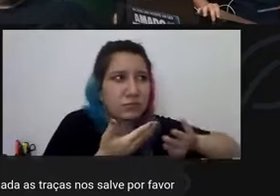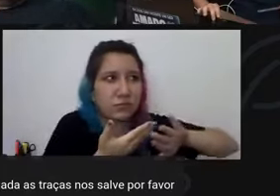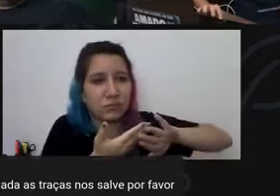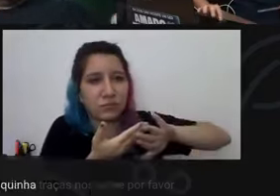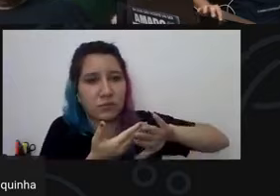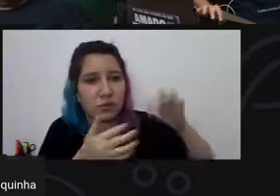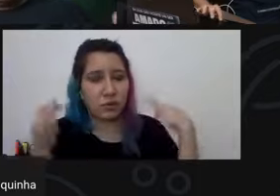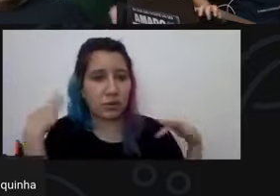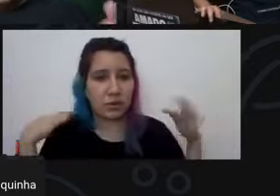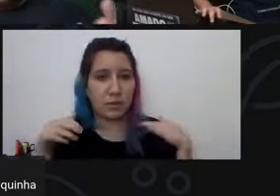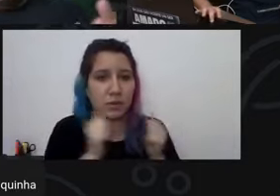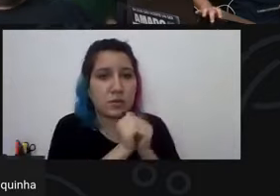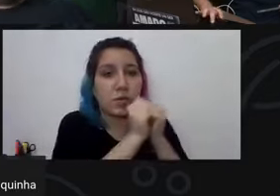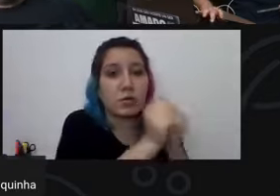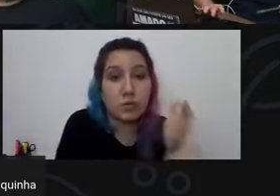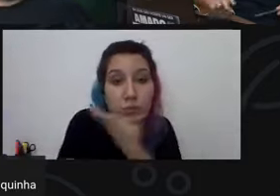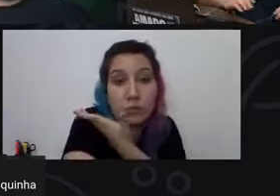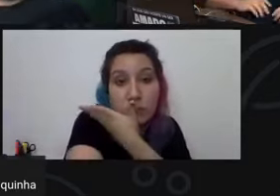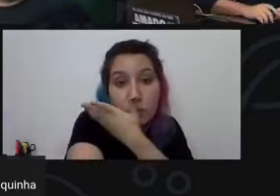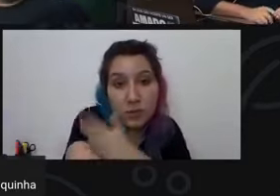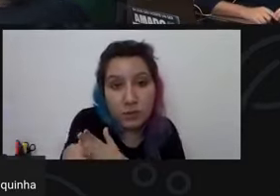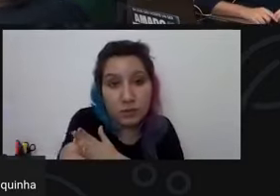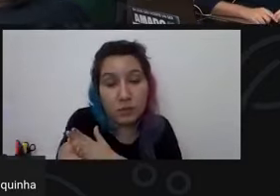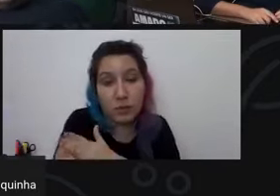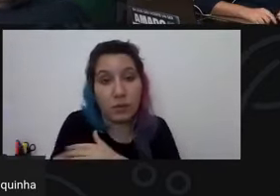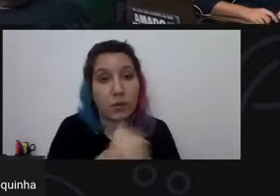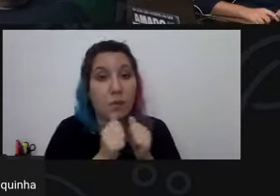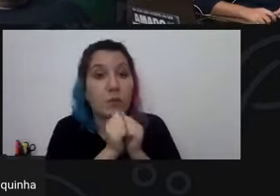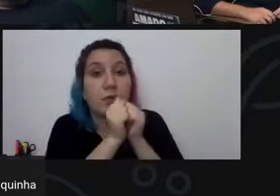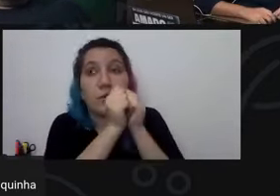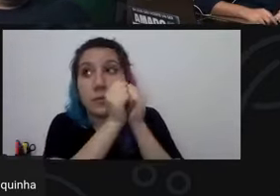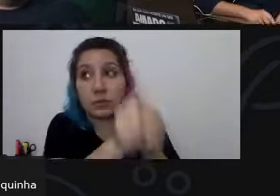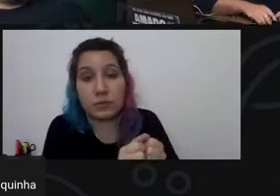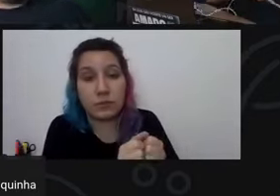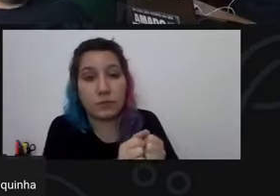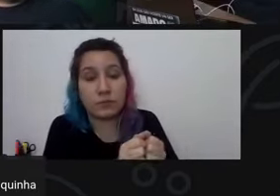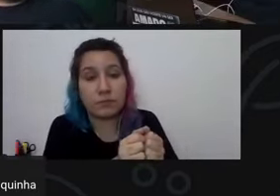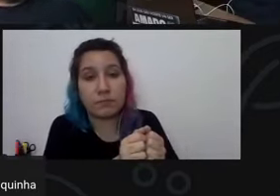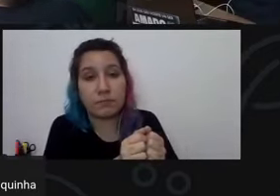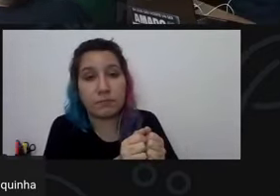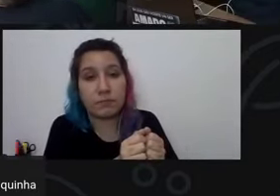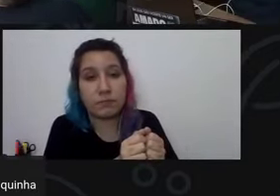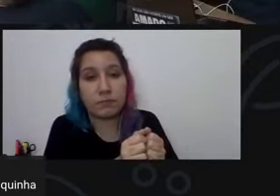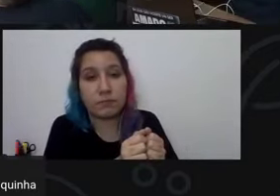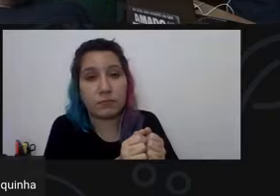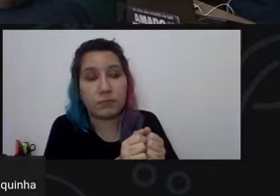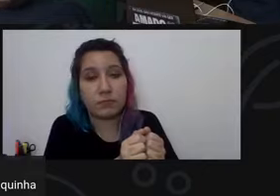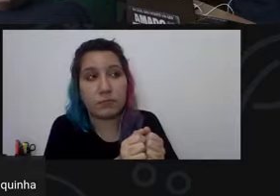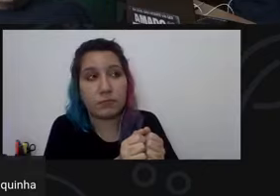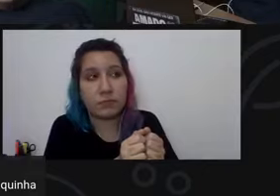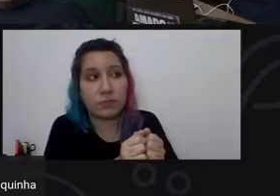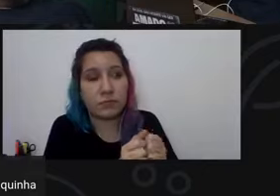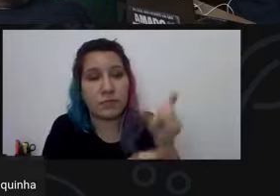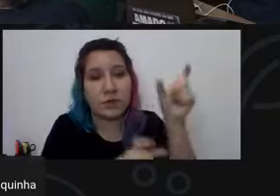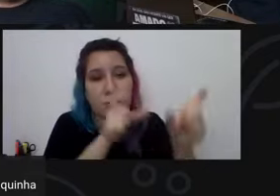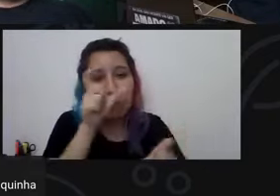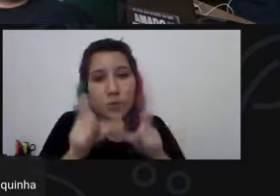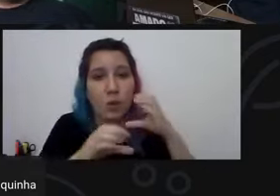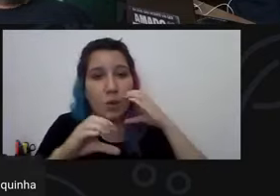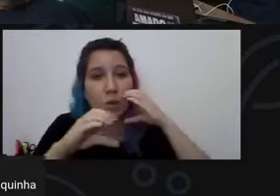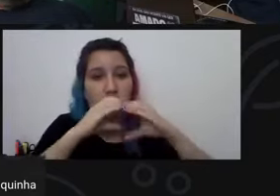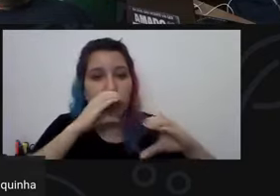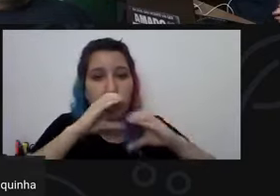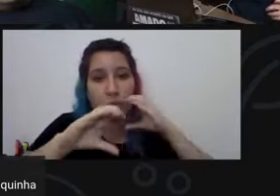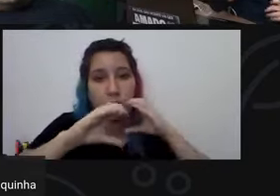Turismo tem que trabalhar junto com educação, turismo tem que trabalhar junto com, com todo o pessoal da comunicação. A gente tem um